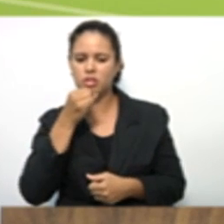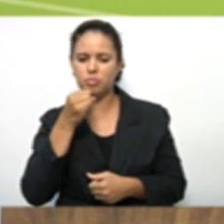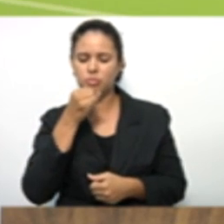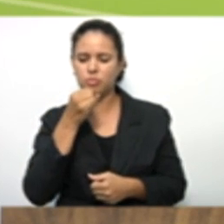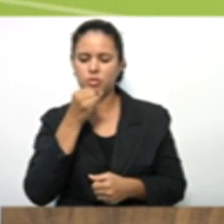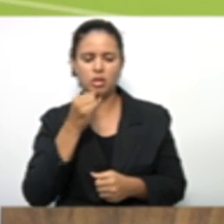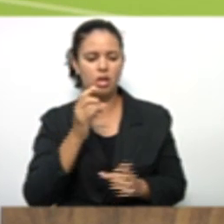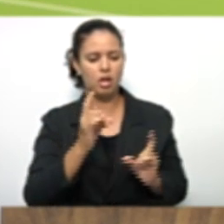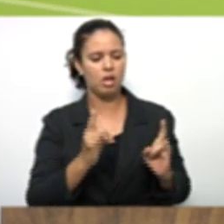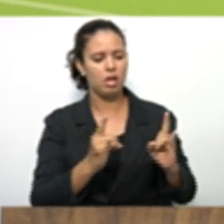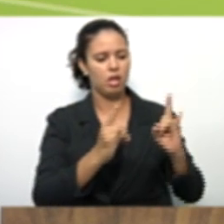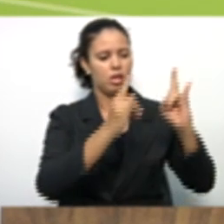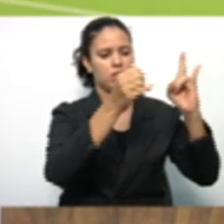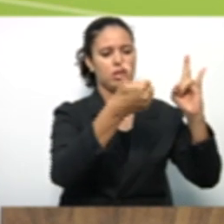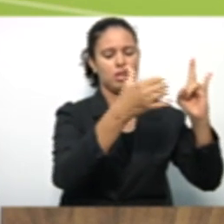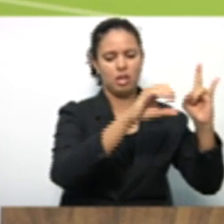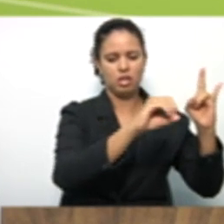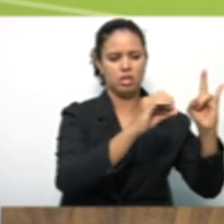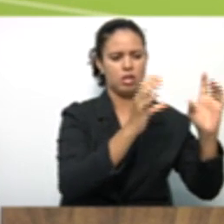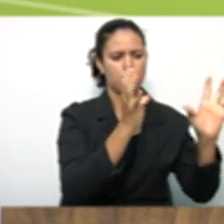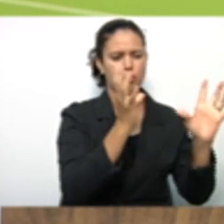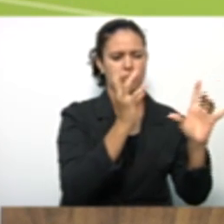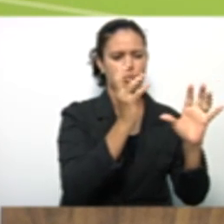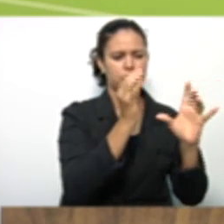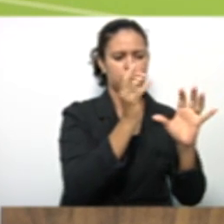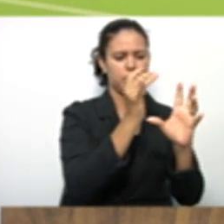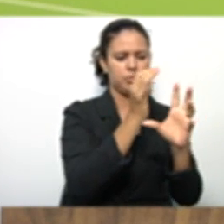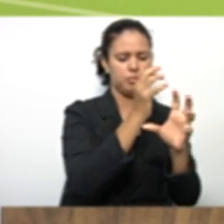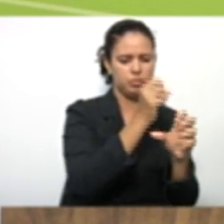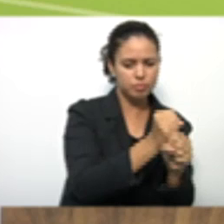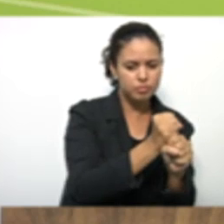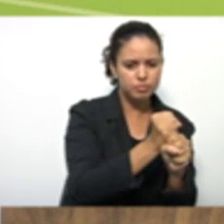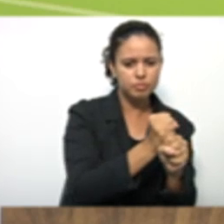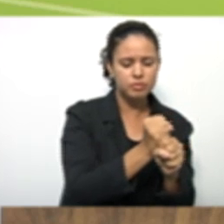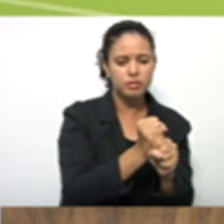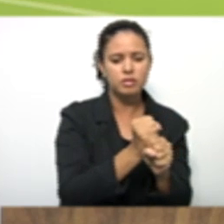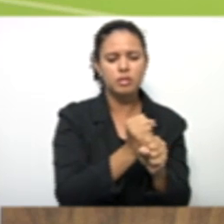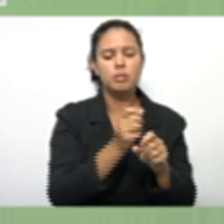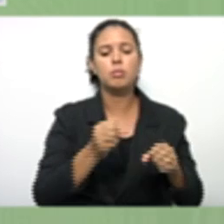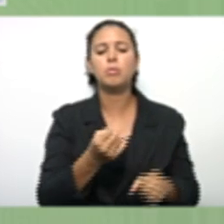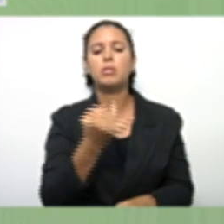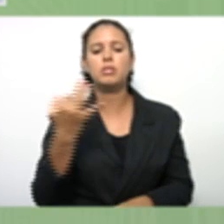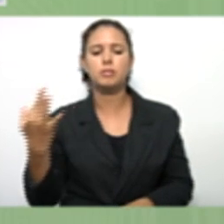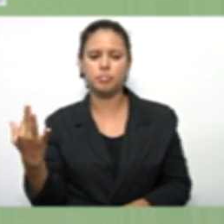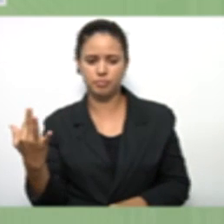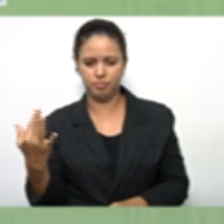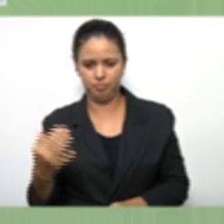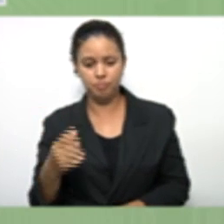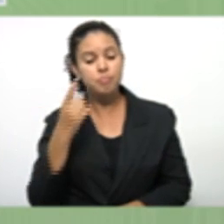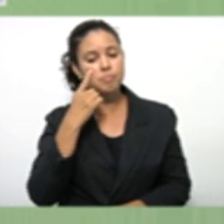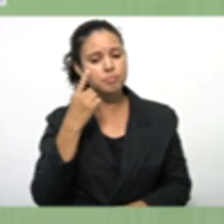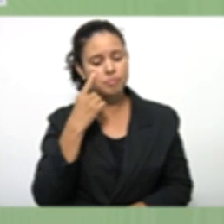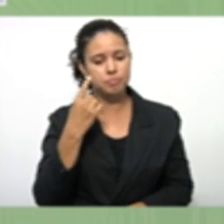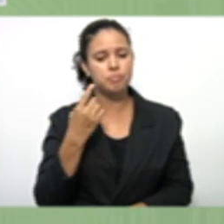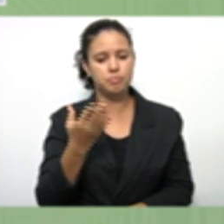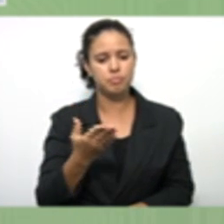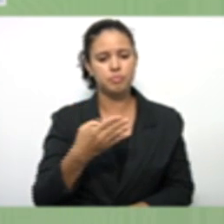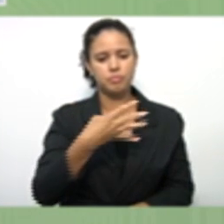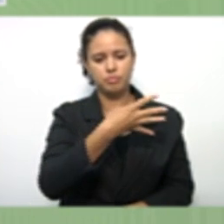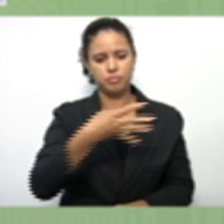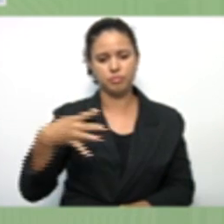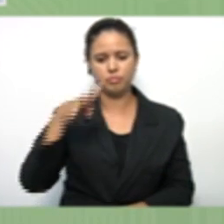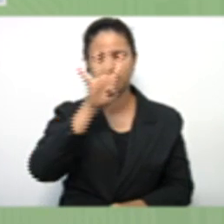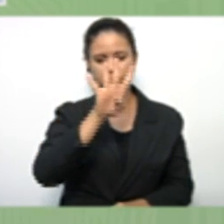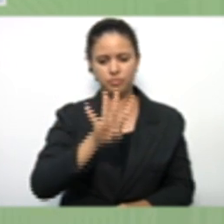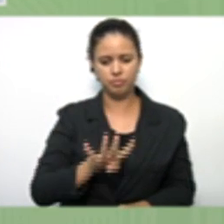e essa é a parte quantitativa. Mas vamos ver numa representação gráfica? Por favor, professora. Isso, então os aspectos qualitativos